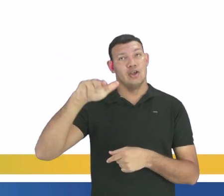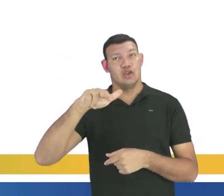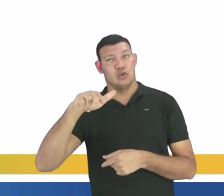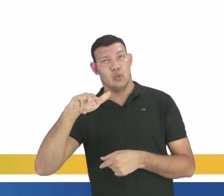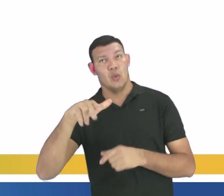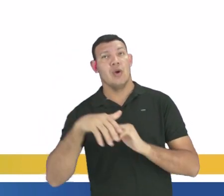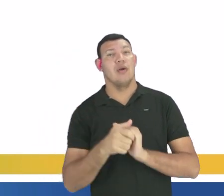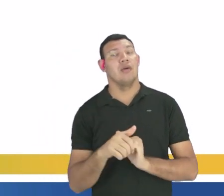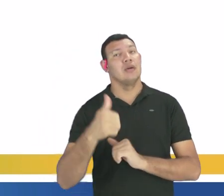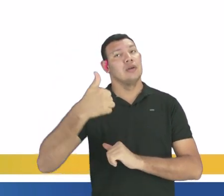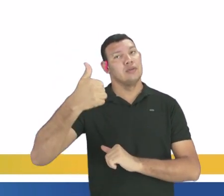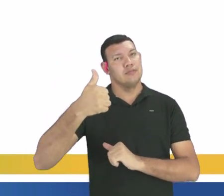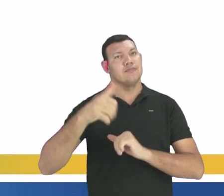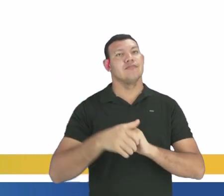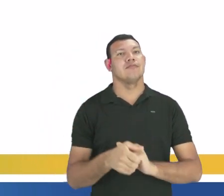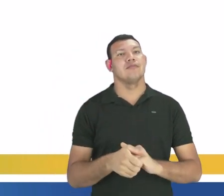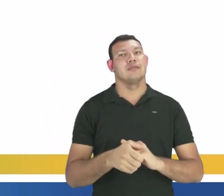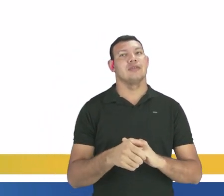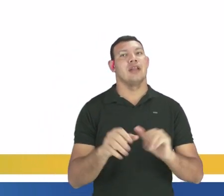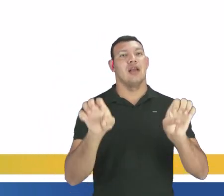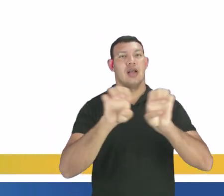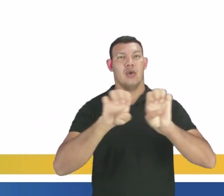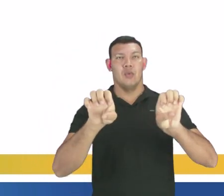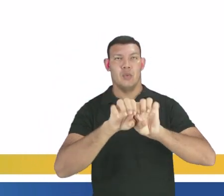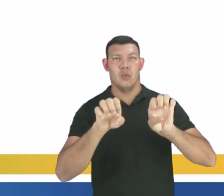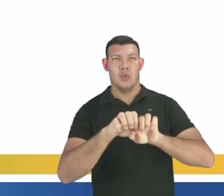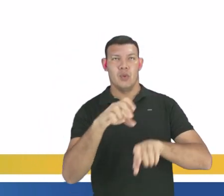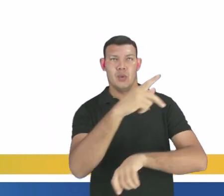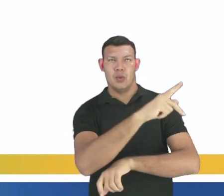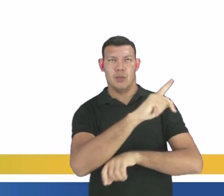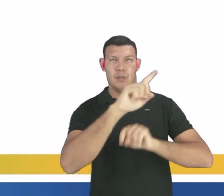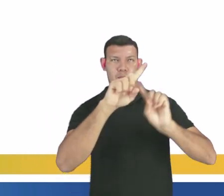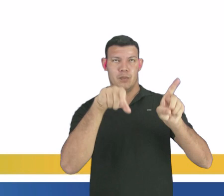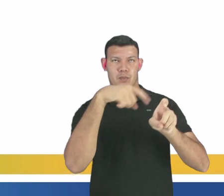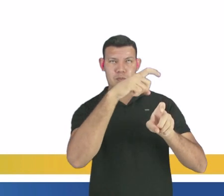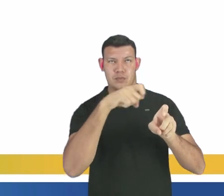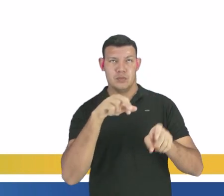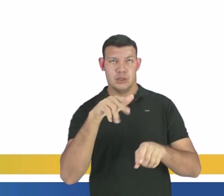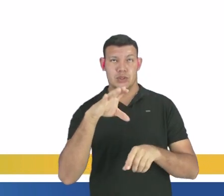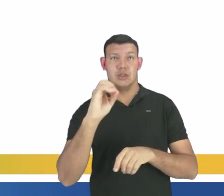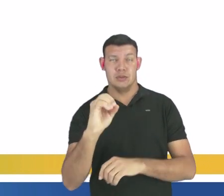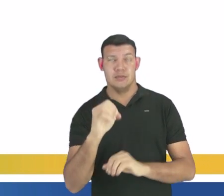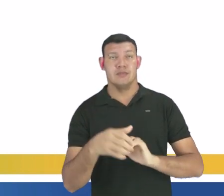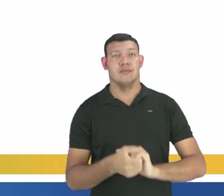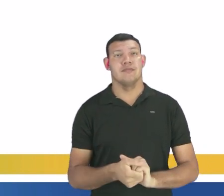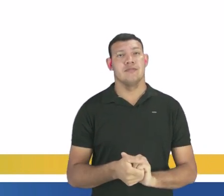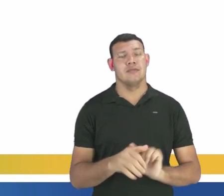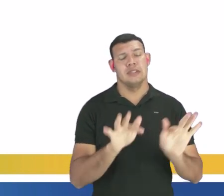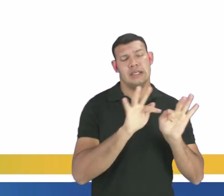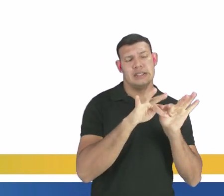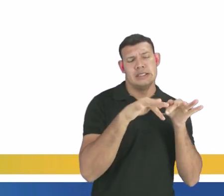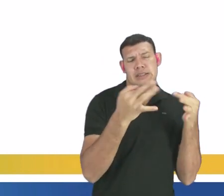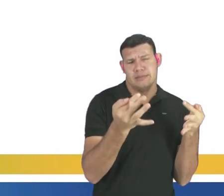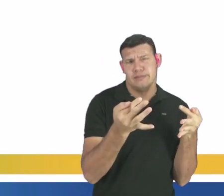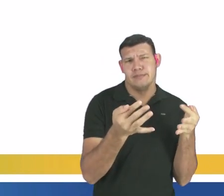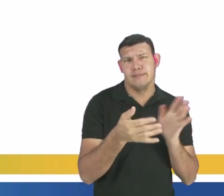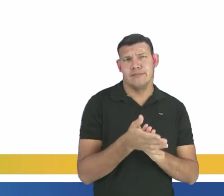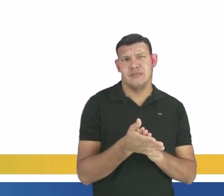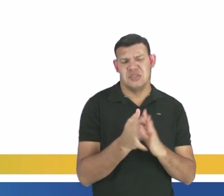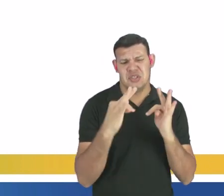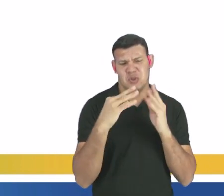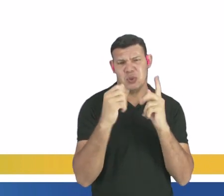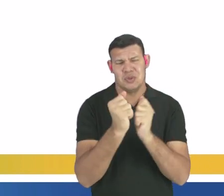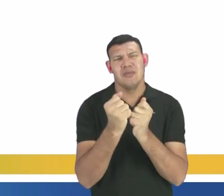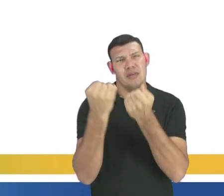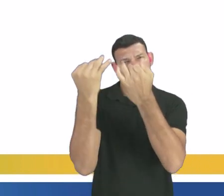equação p de x igual a 0. E aí nós teremos a seguinte sentença para simplificar tudo isso que a